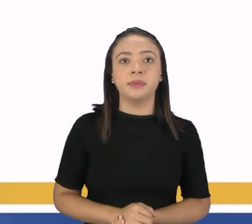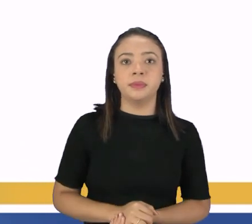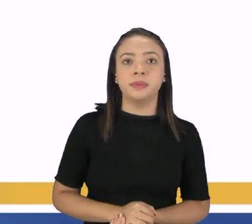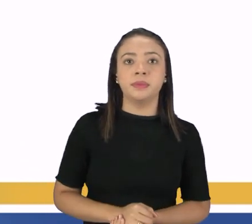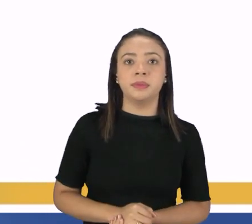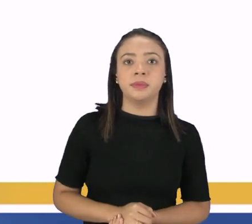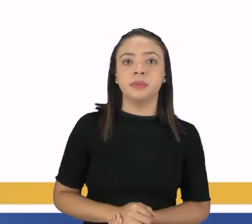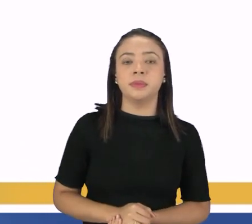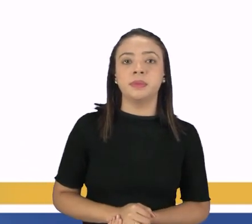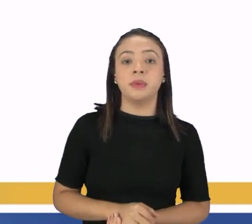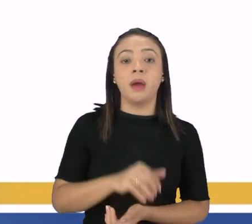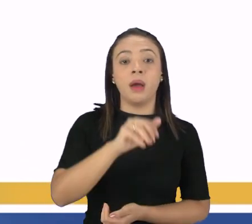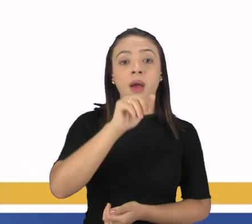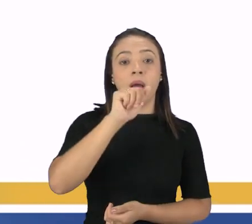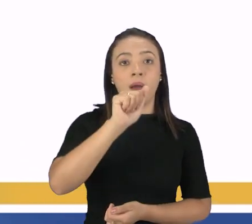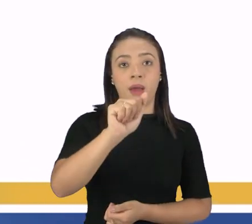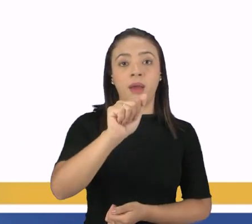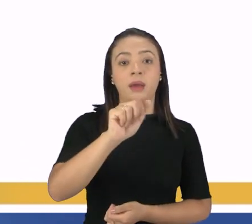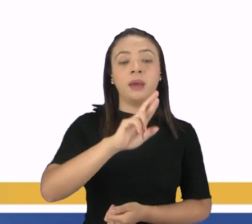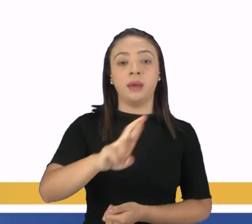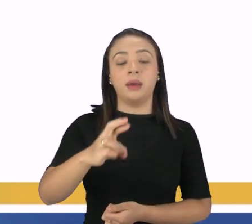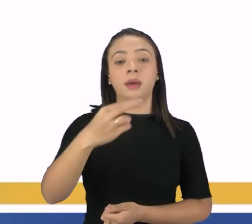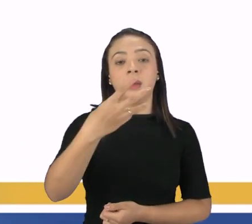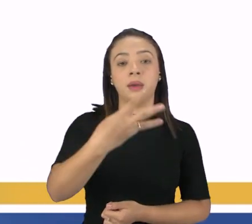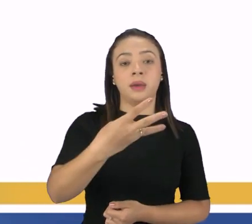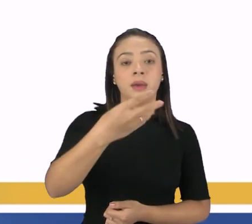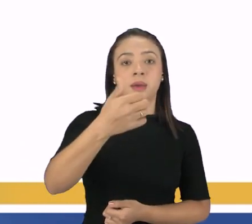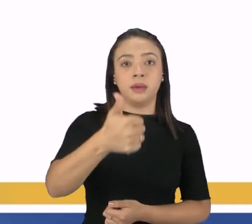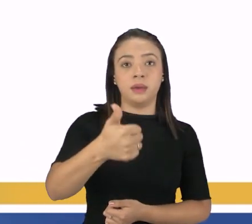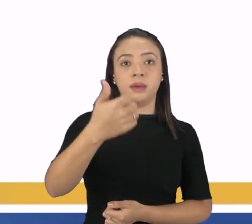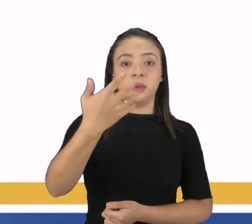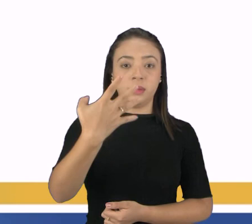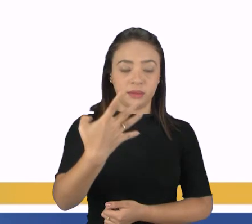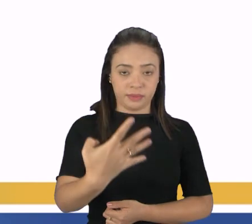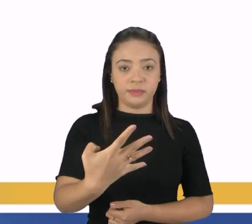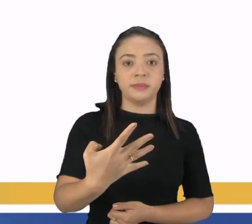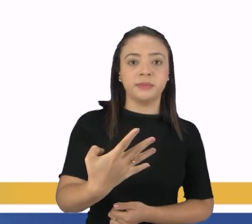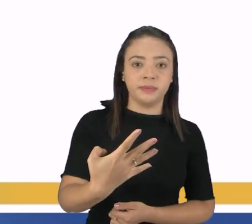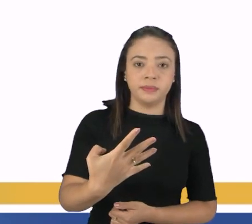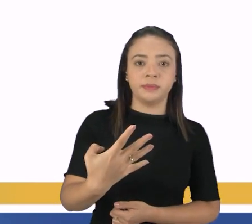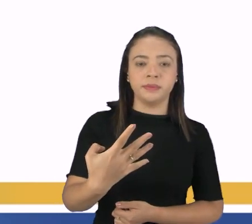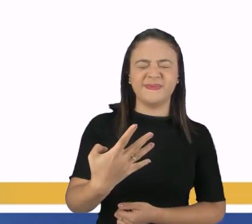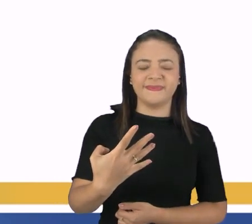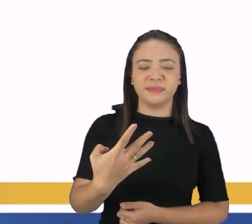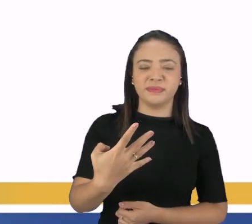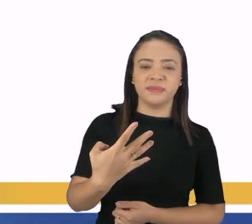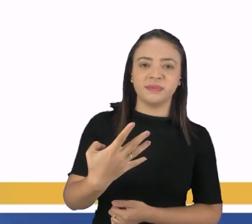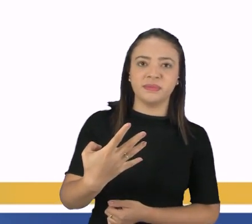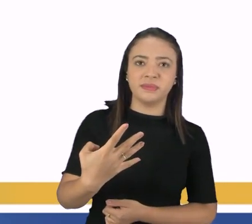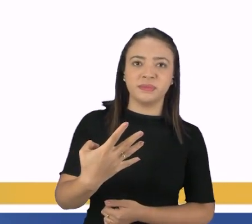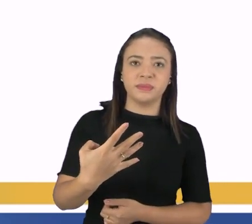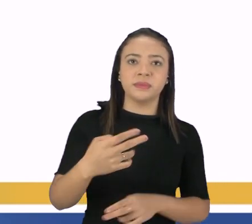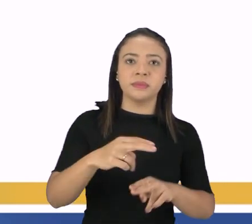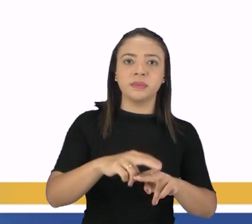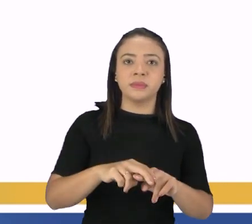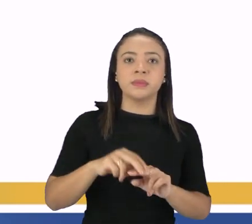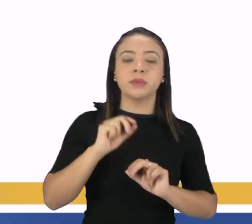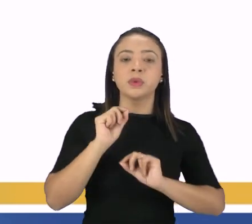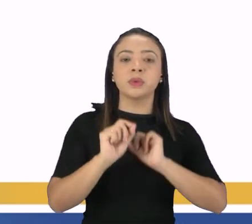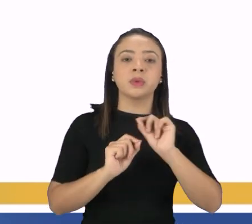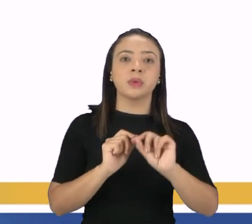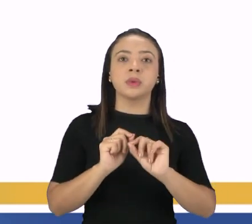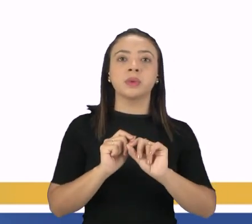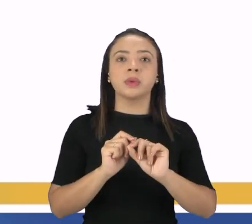produto entre 3,14 e 100. Então, já que estamos multiplicando por 100, nossa vírgula vai andar 2 casas aí